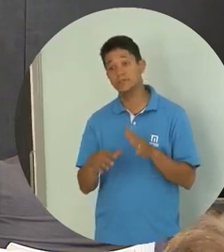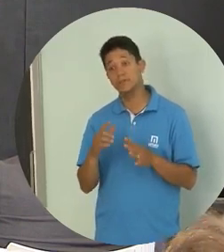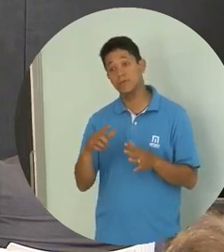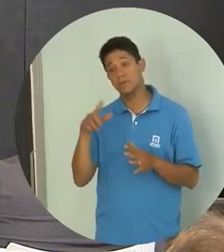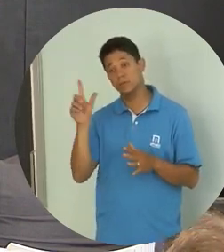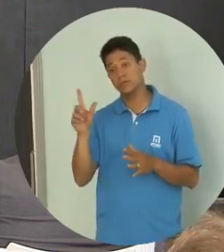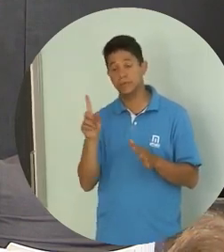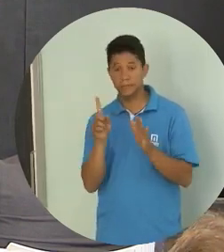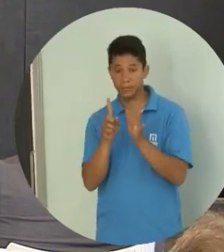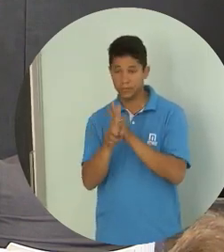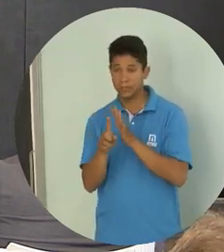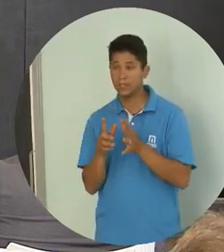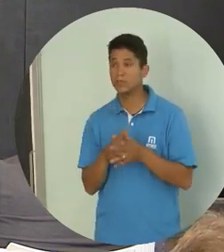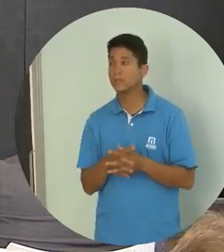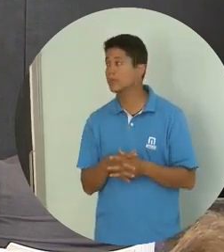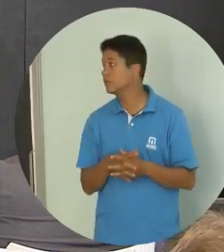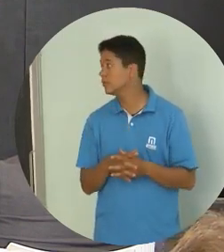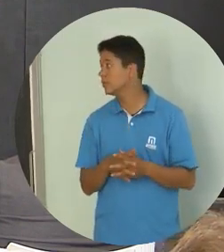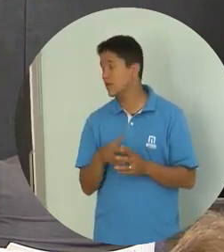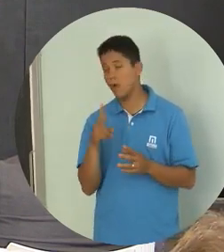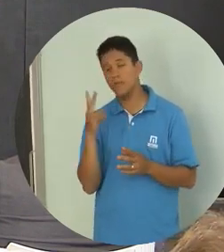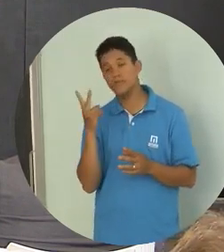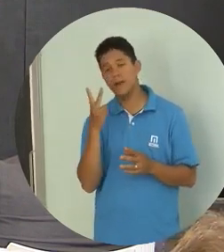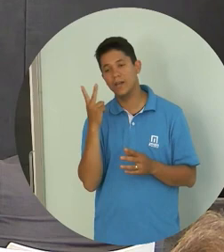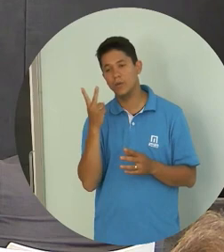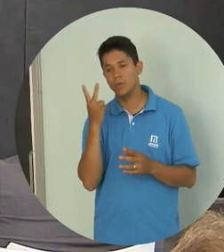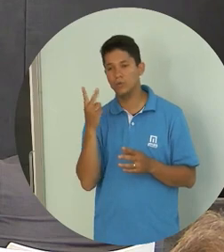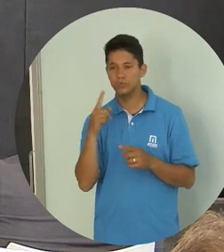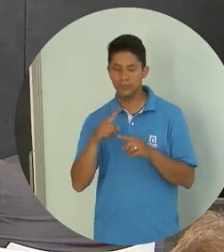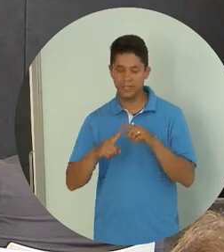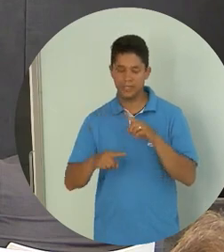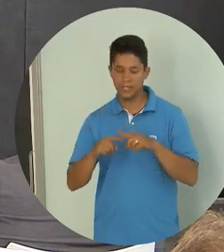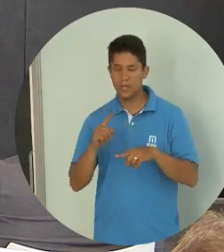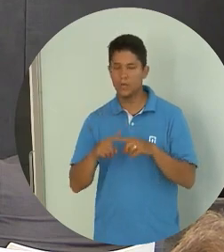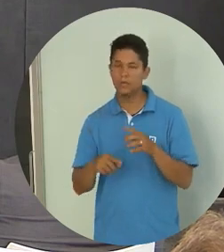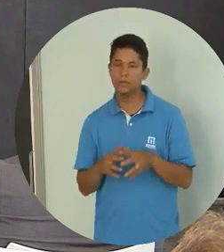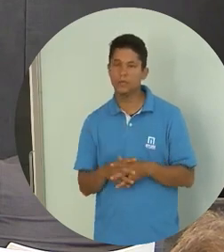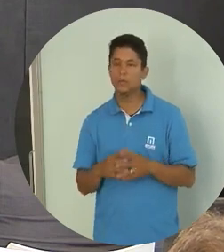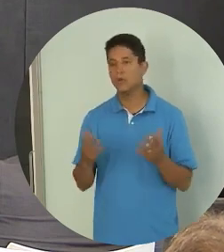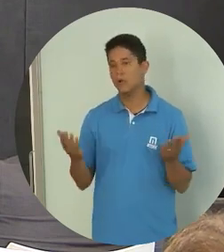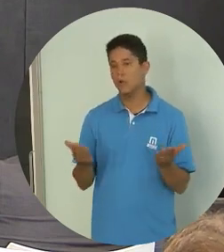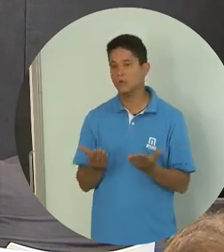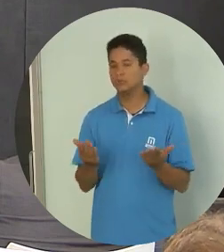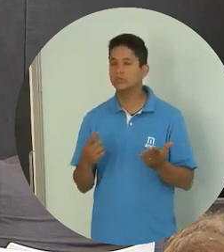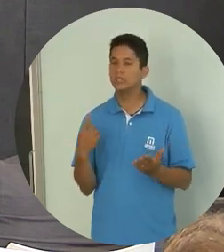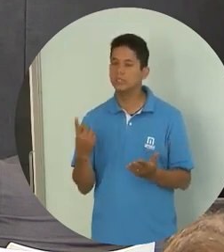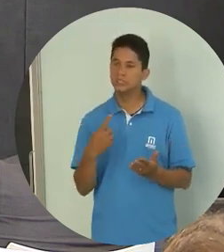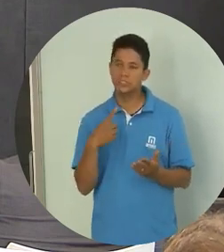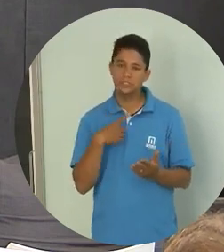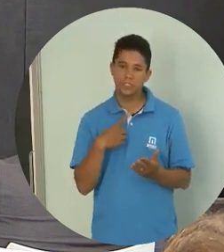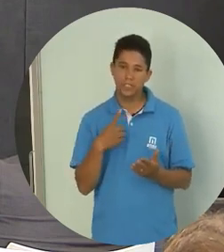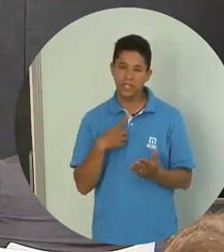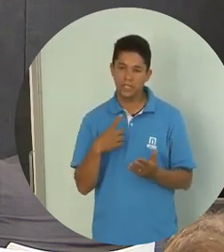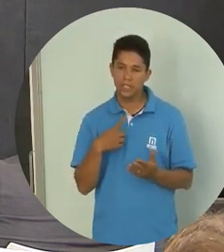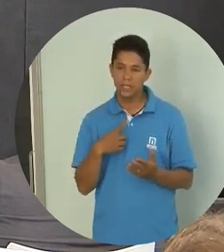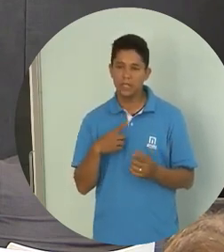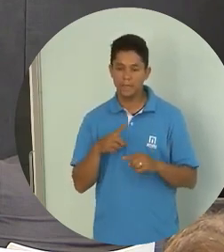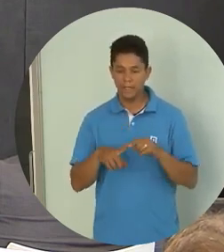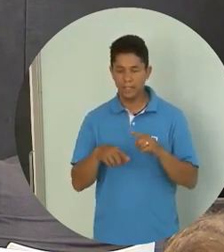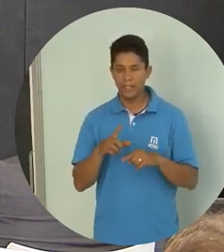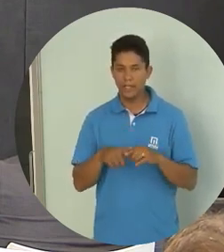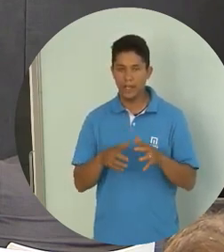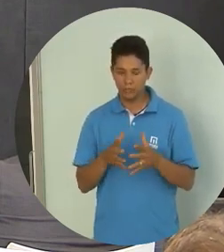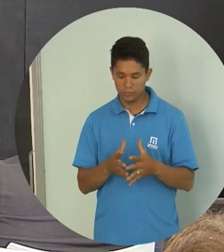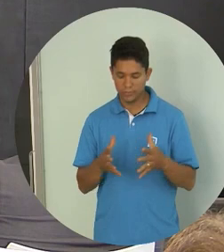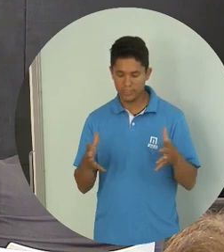perguntado é a questão do valor do material, né? Hoje a gente já tem materiais expansivos, inclusive a Gemaia trabalha